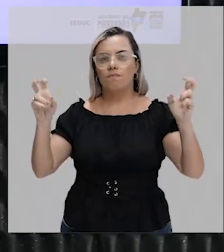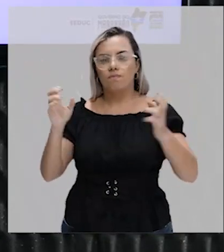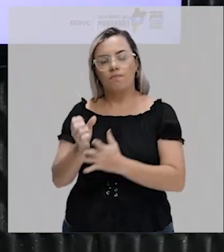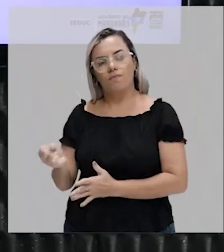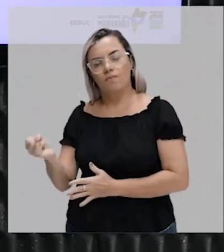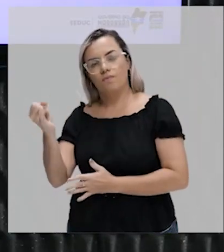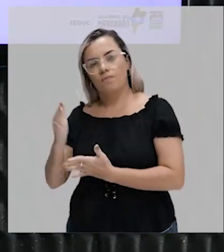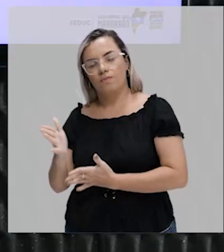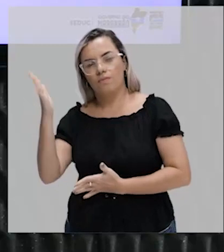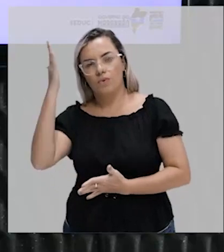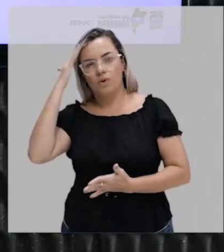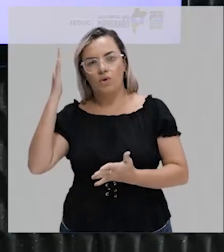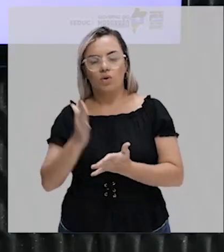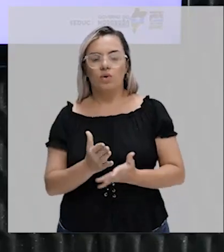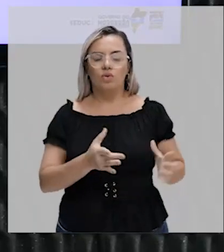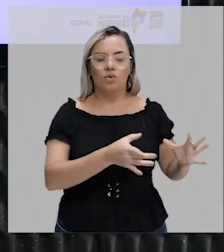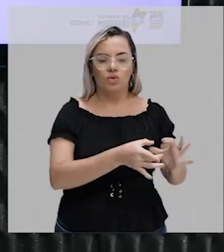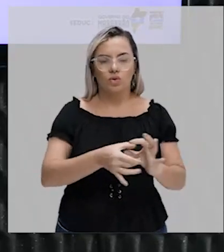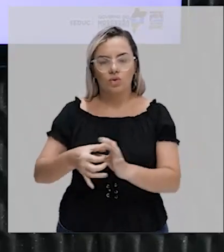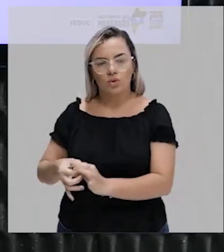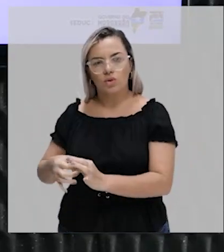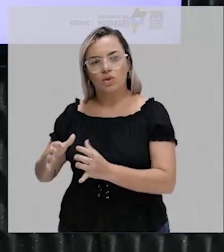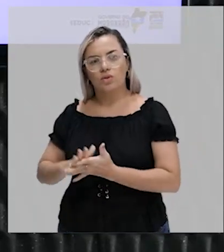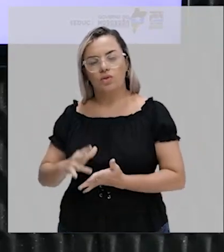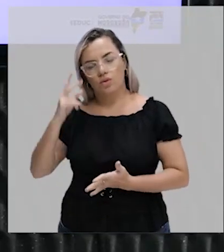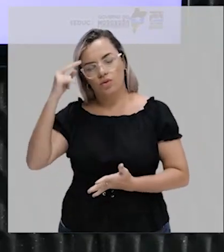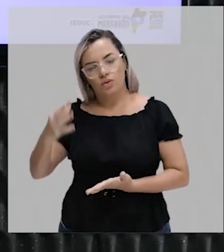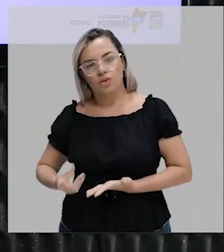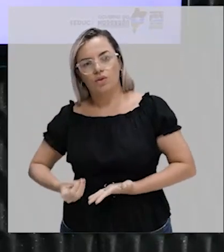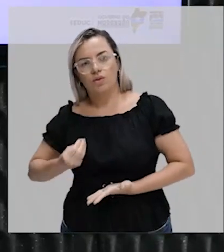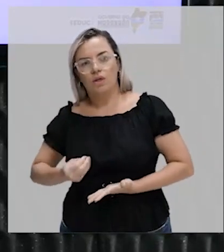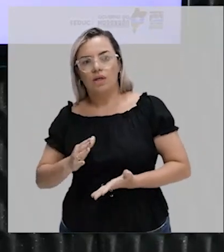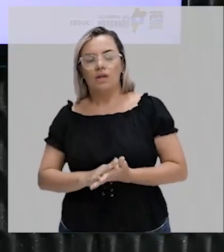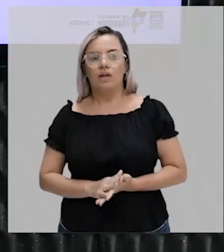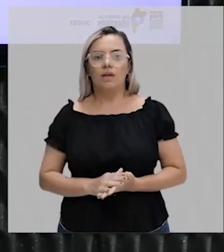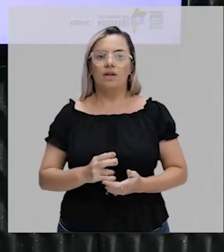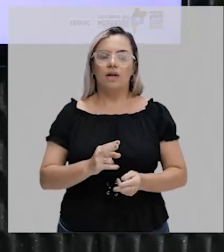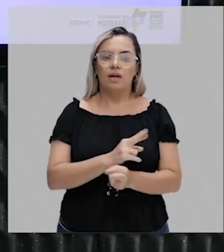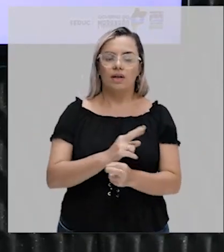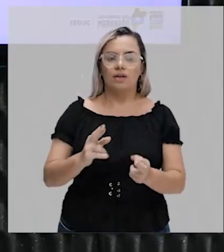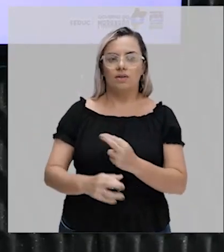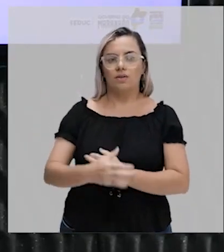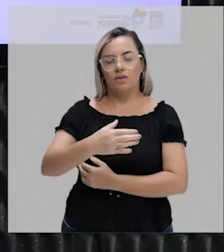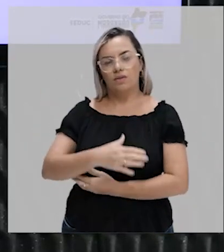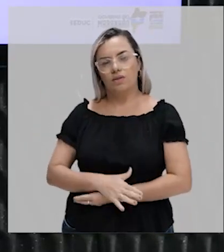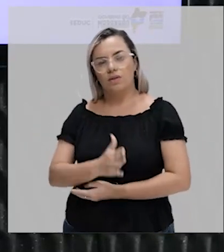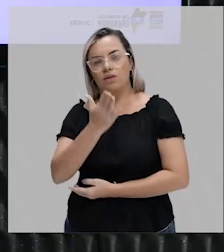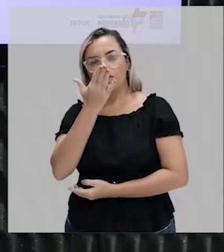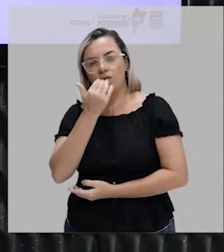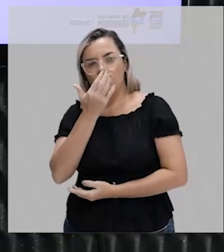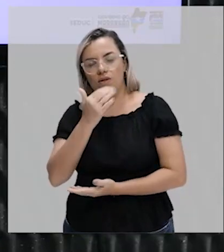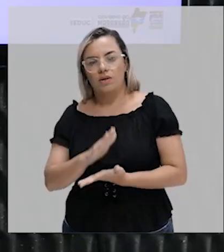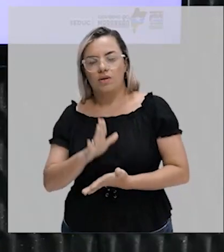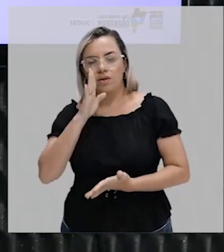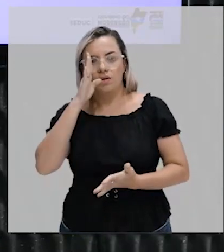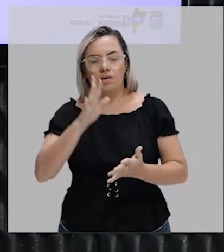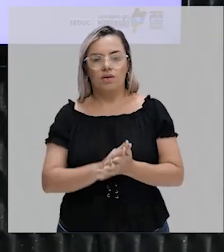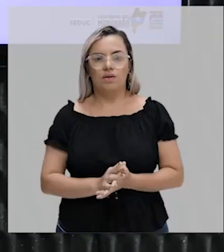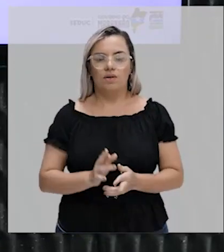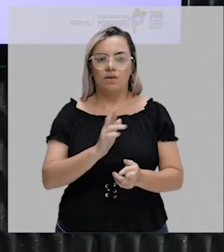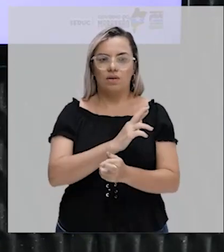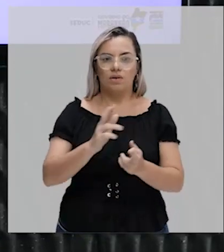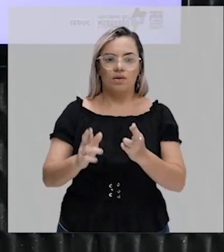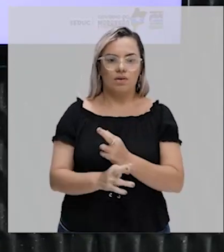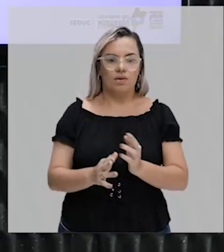a nossa atual realidade acerca das questões alimentares e principalmente das questões relativas ao campo.